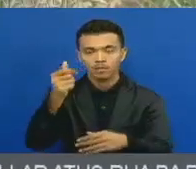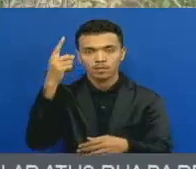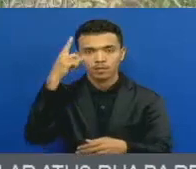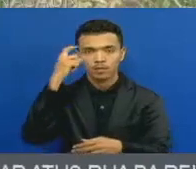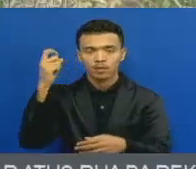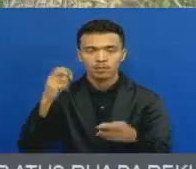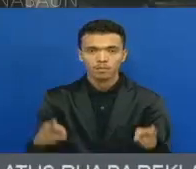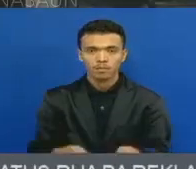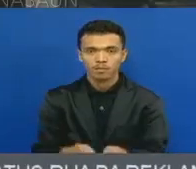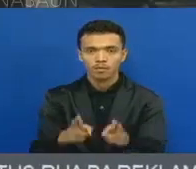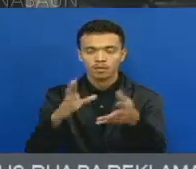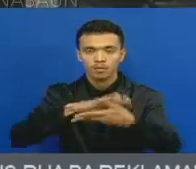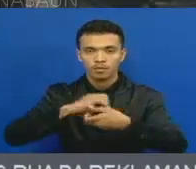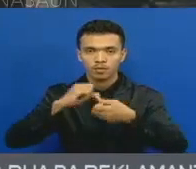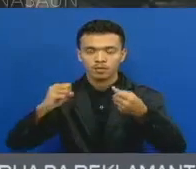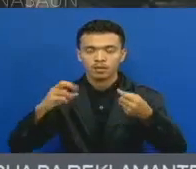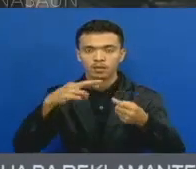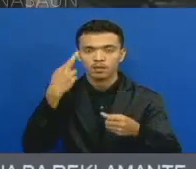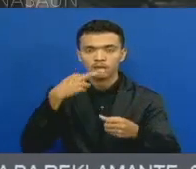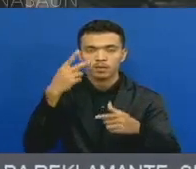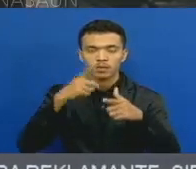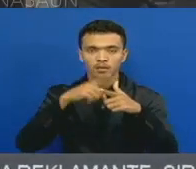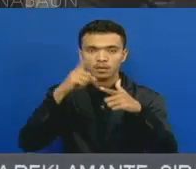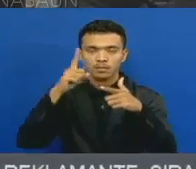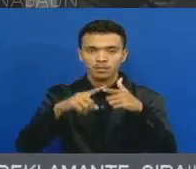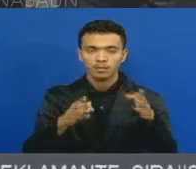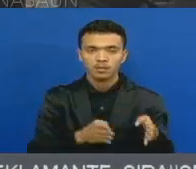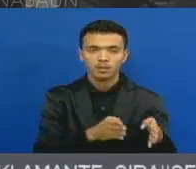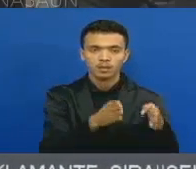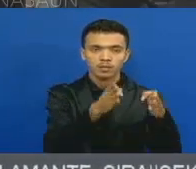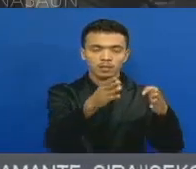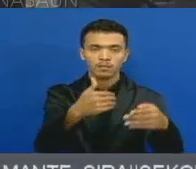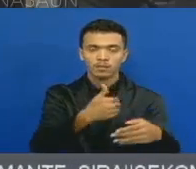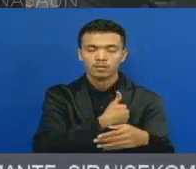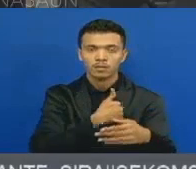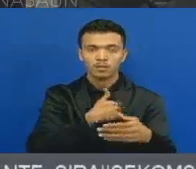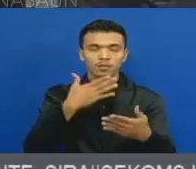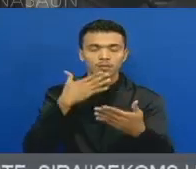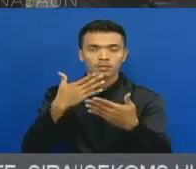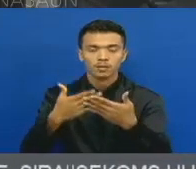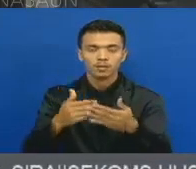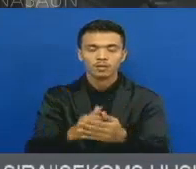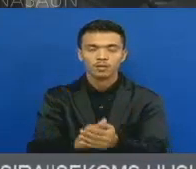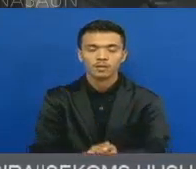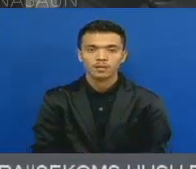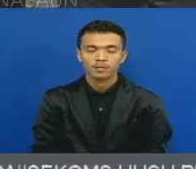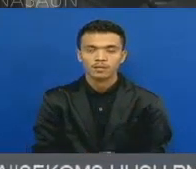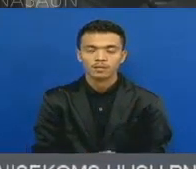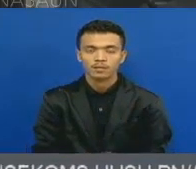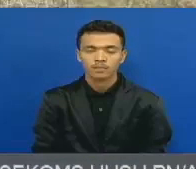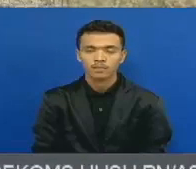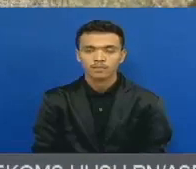Também, montamos sobre o Dadao com o Natarbalo, e depois irrigaçamos, se deu lá o dia, ao meio parte de Nemac,